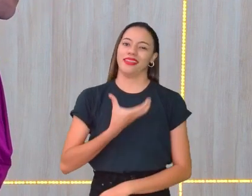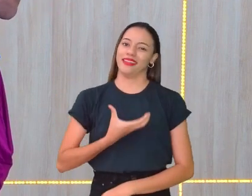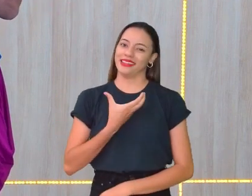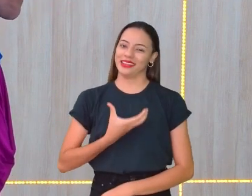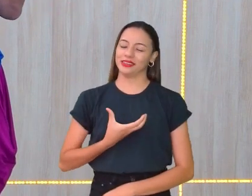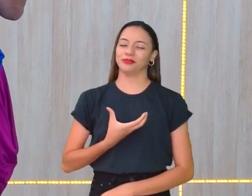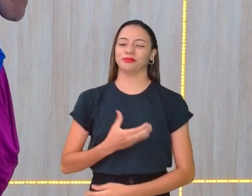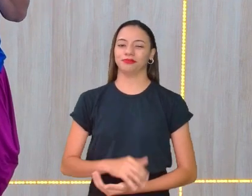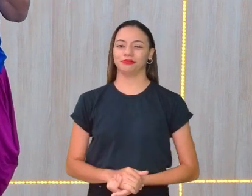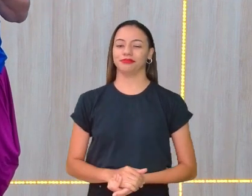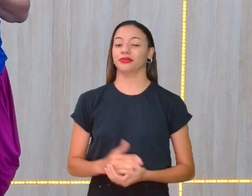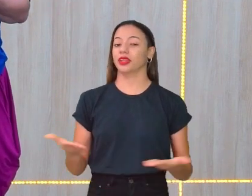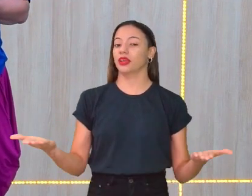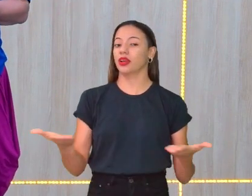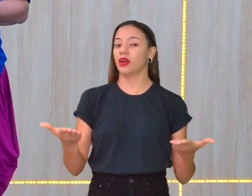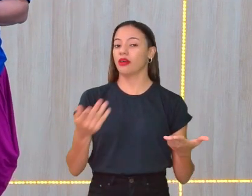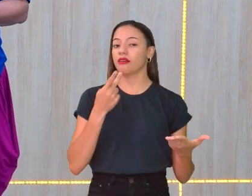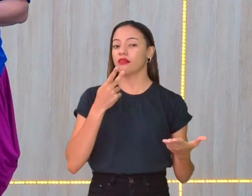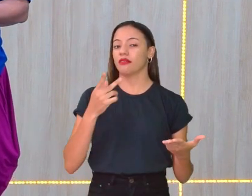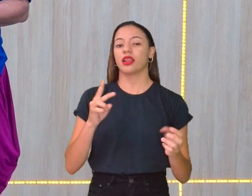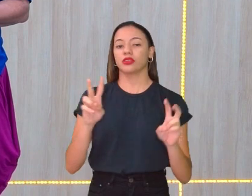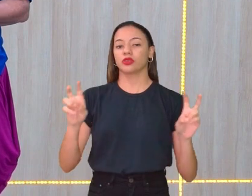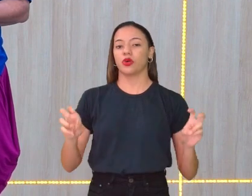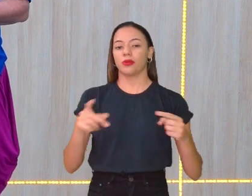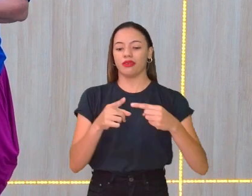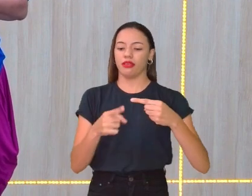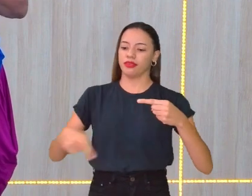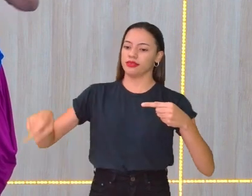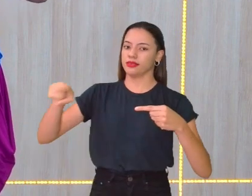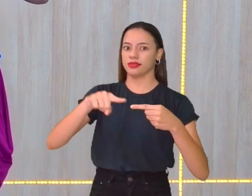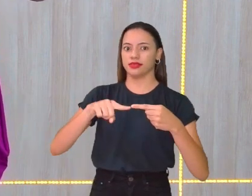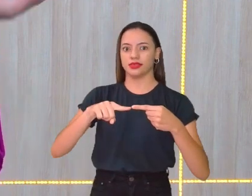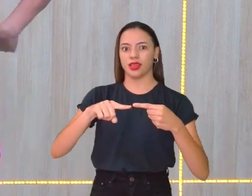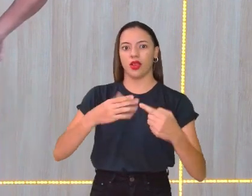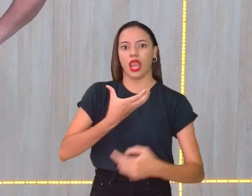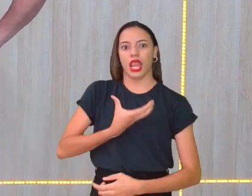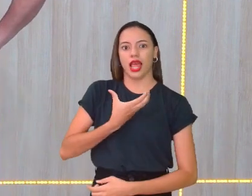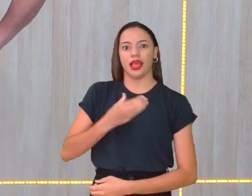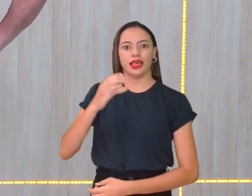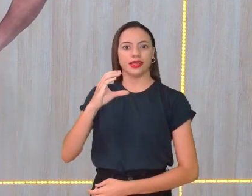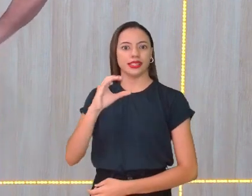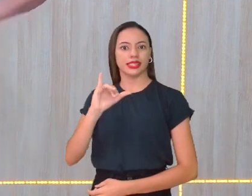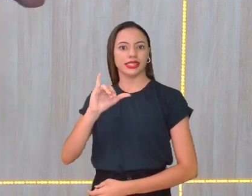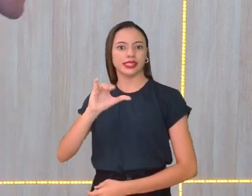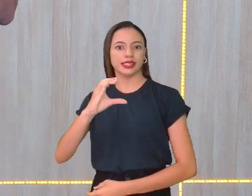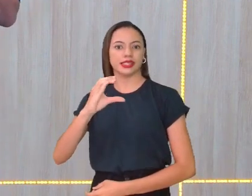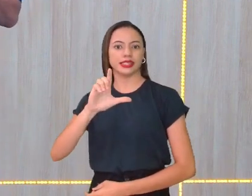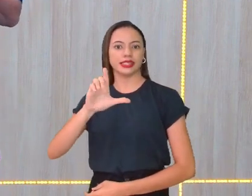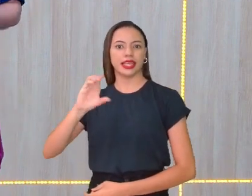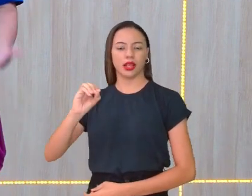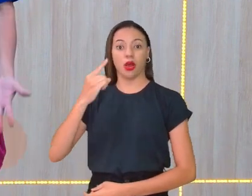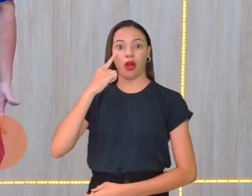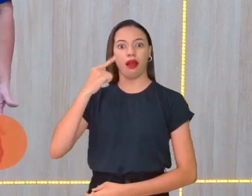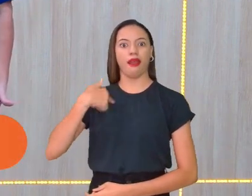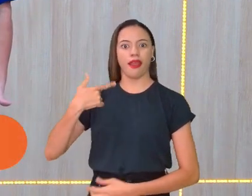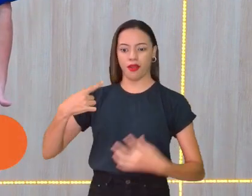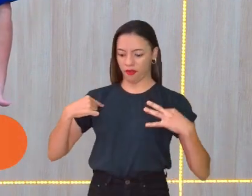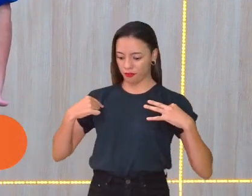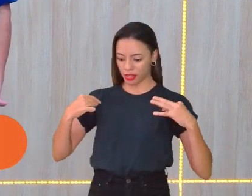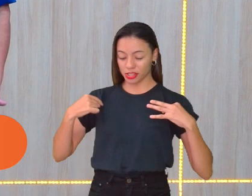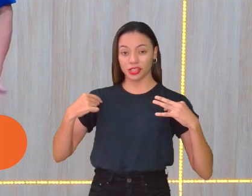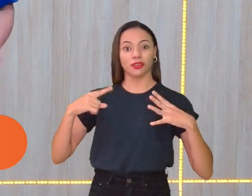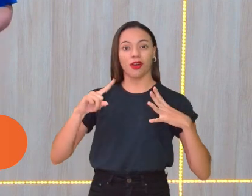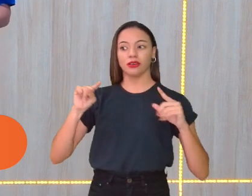a gente vai fazer uma aula sobre o ciclo natalino. E olha, já vim a caráter, viu que eu estou de azul e